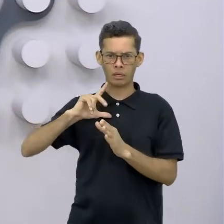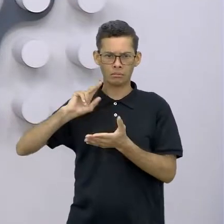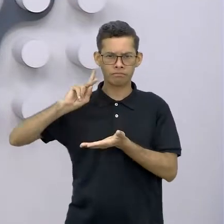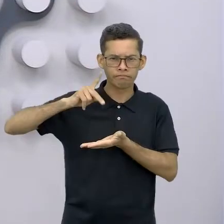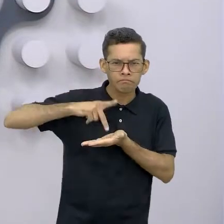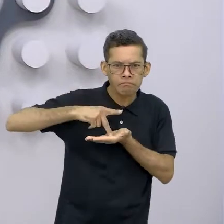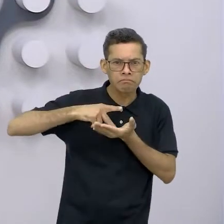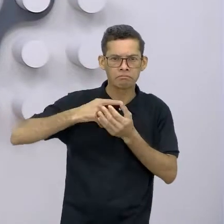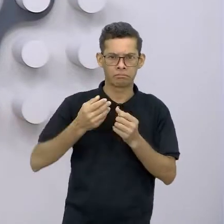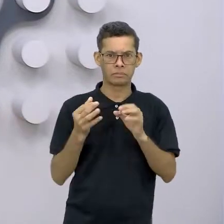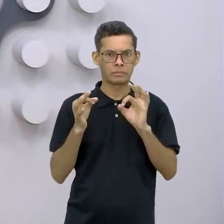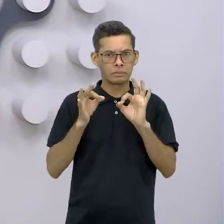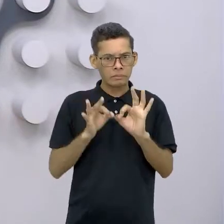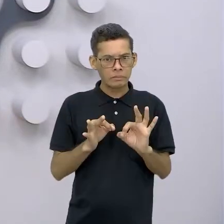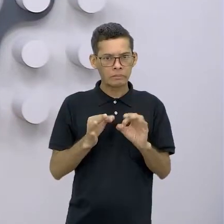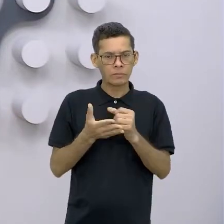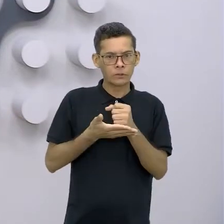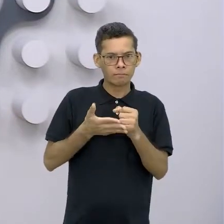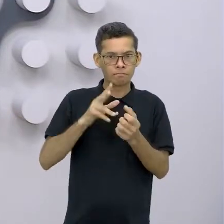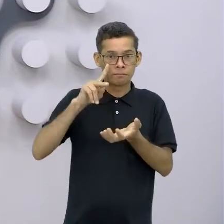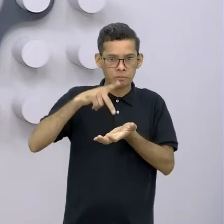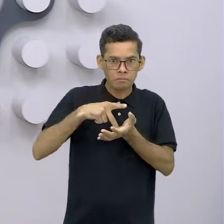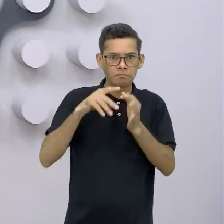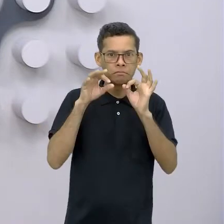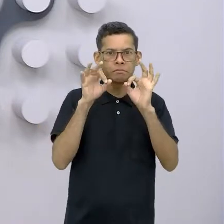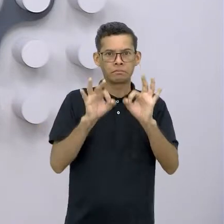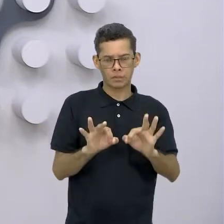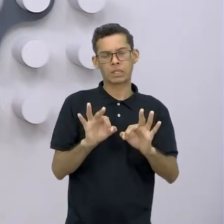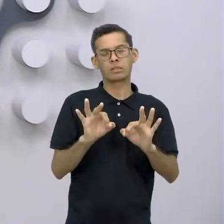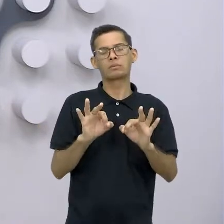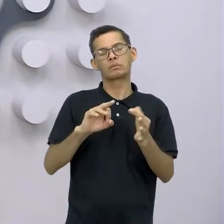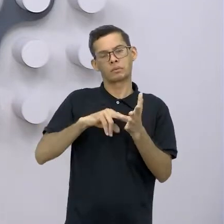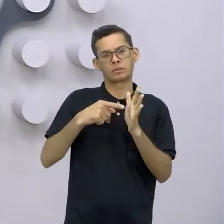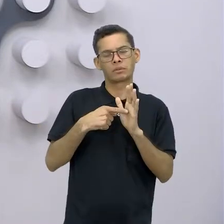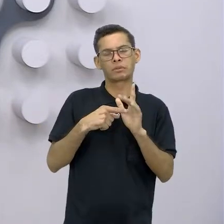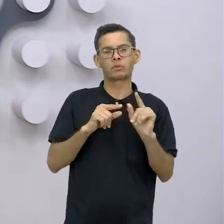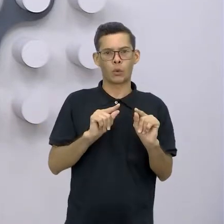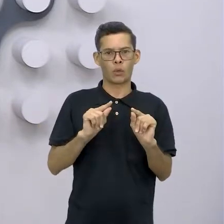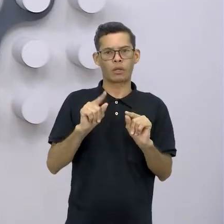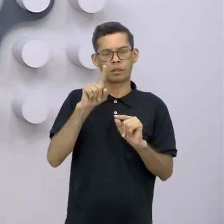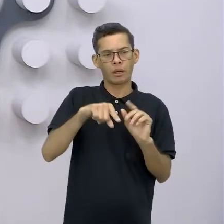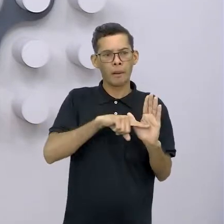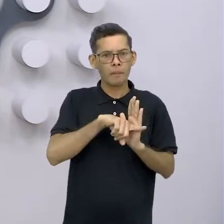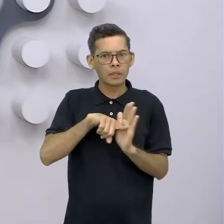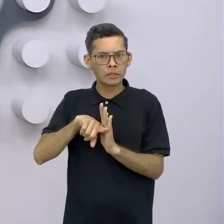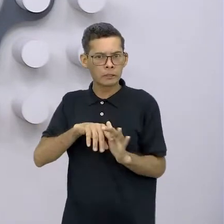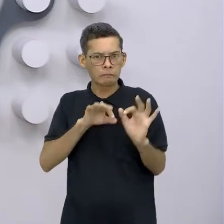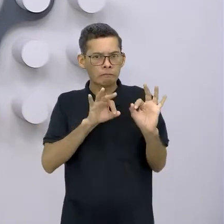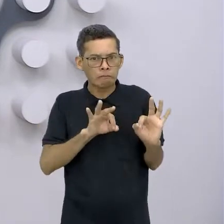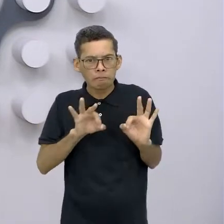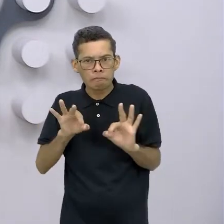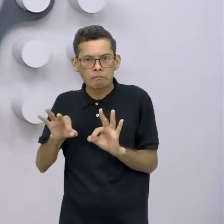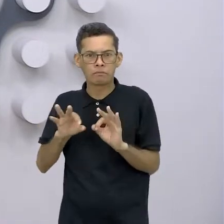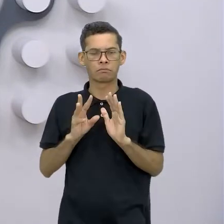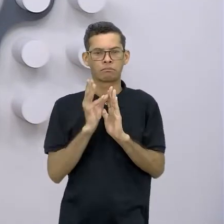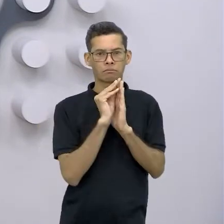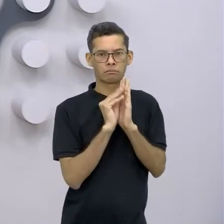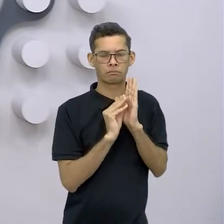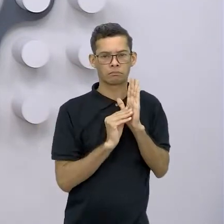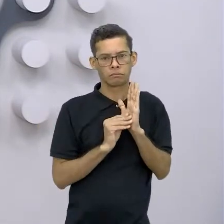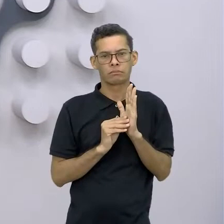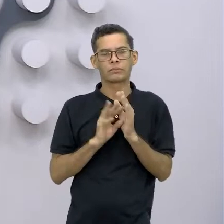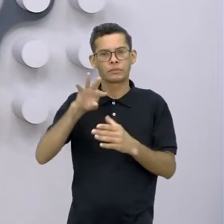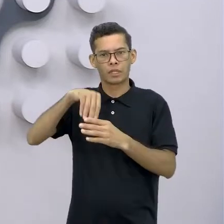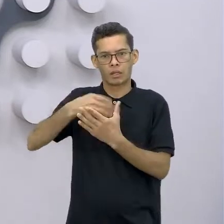fundamento bastante firme, né? Que pode ser justamente das pesquisas. Então, além de eu